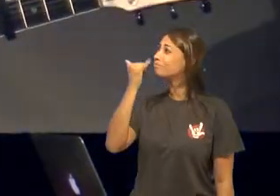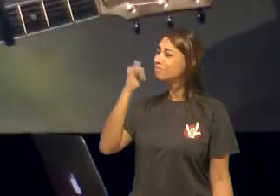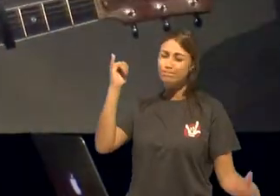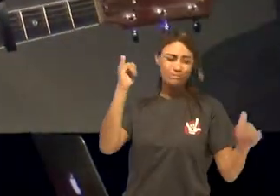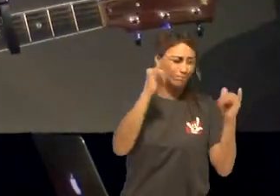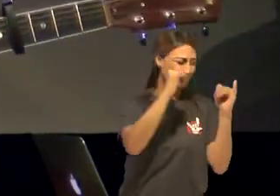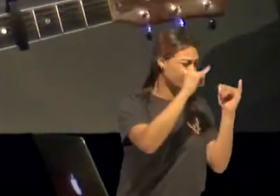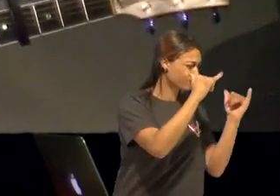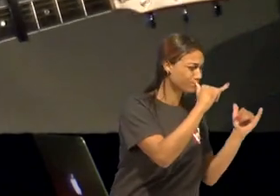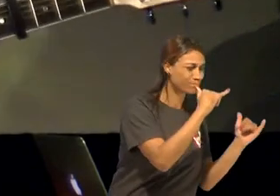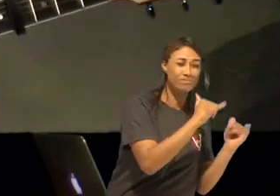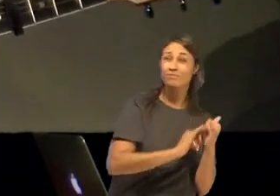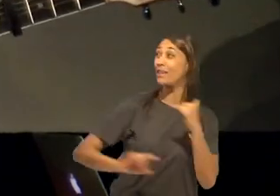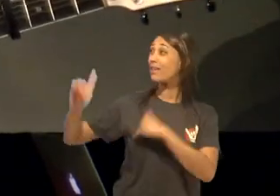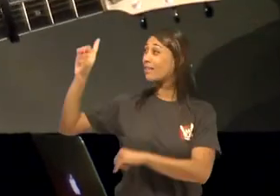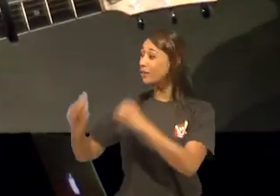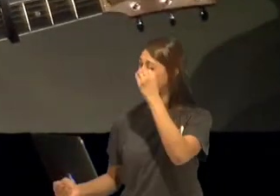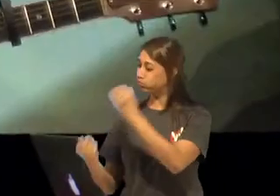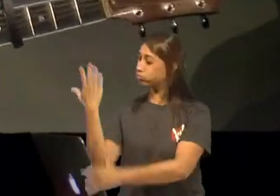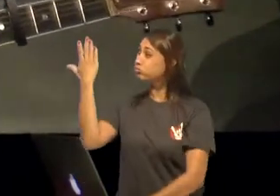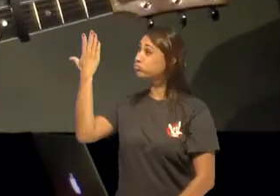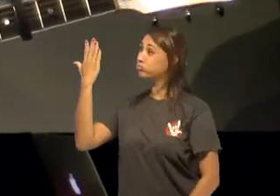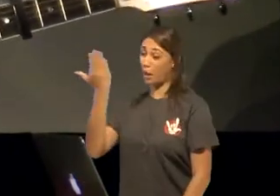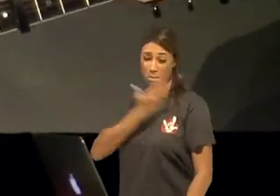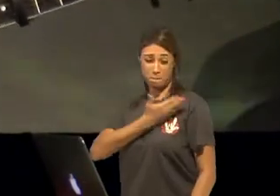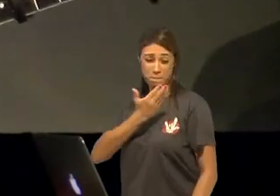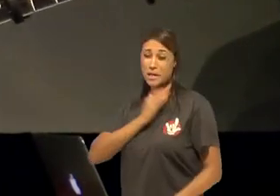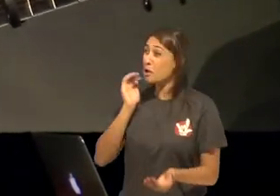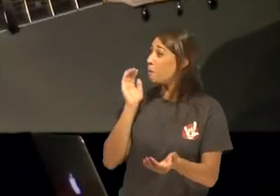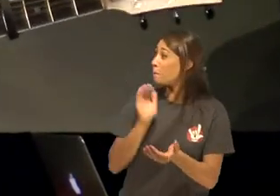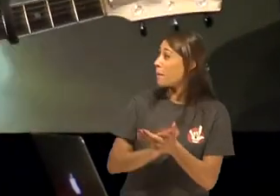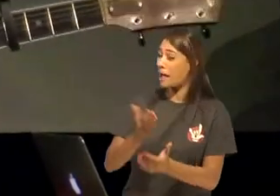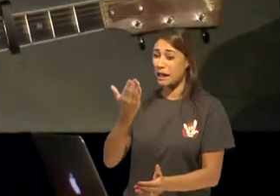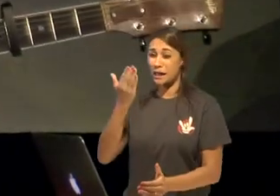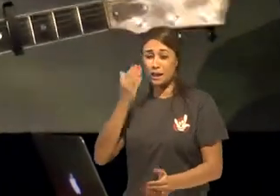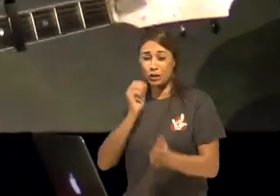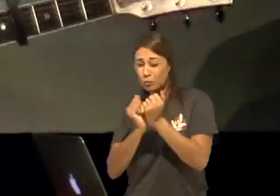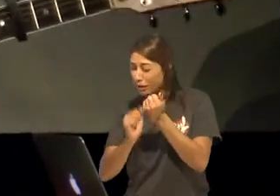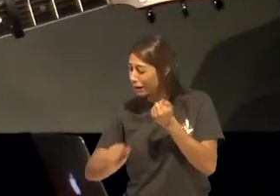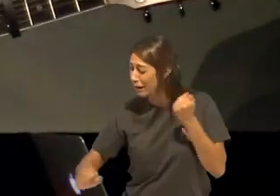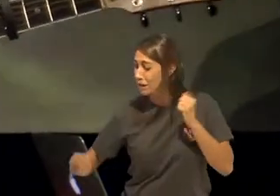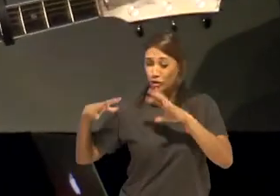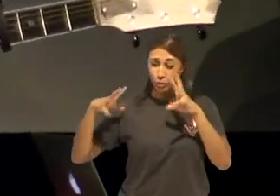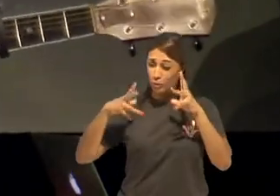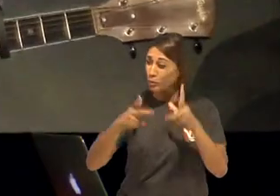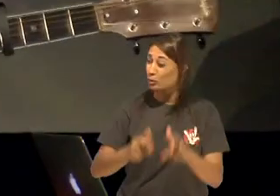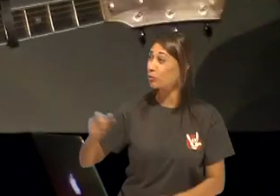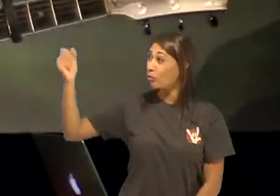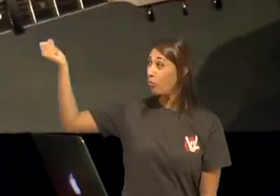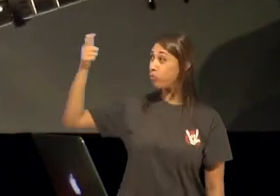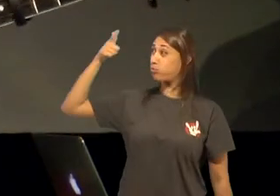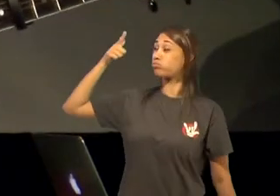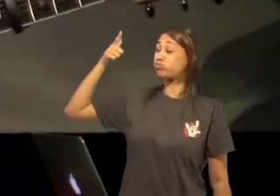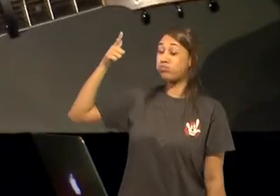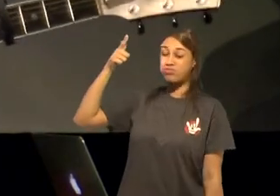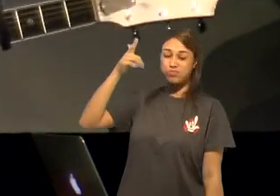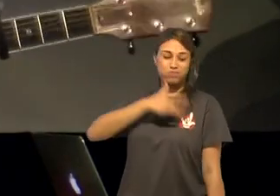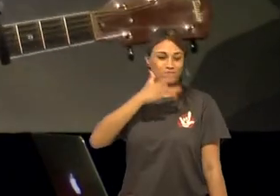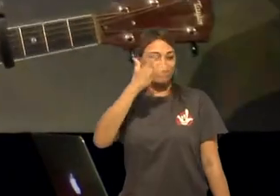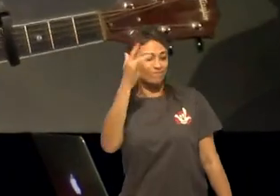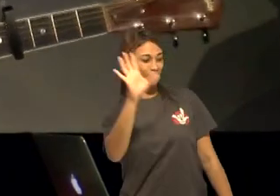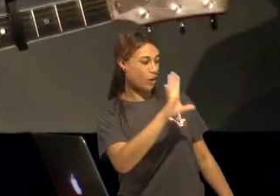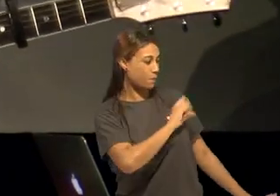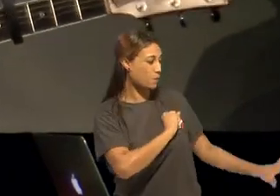Meu Criador é meu marido, meu Pai, meu grande amigo. Para o sol, pois nem o tempo toca o seu amor. Ele é